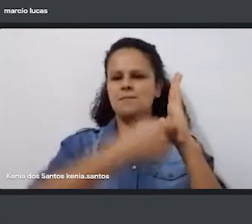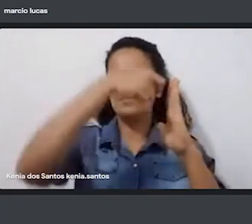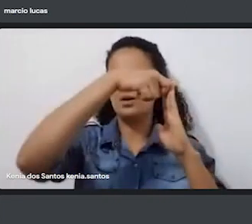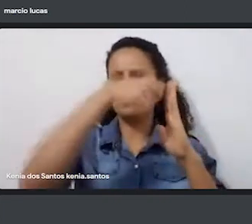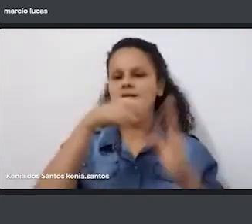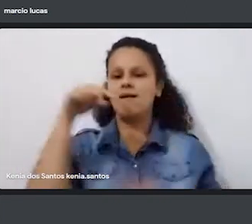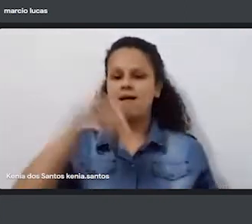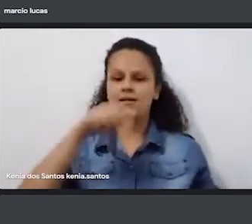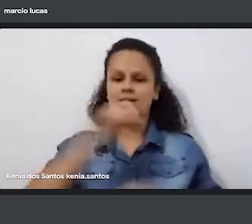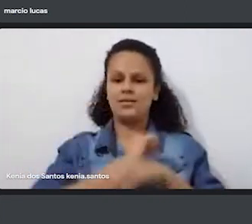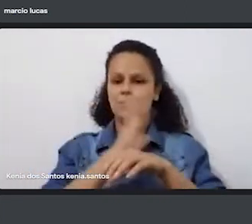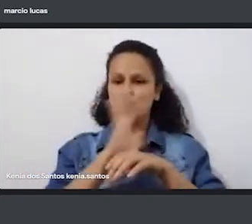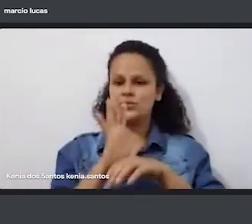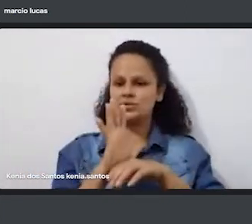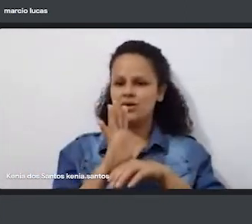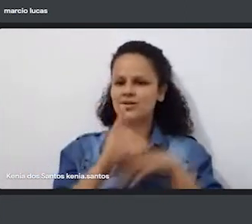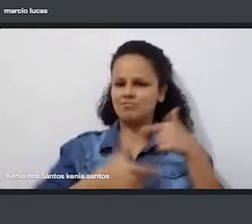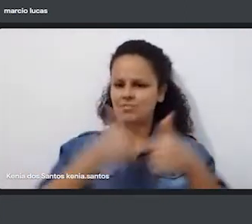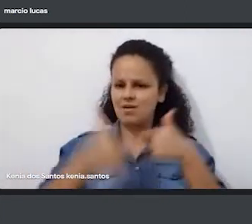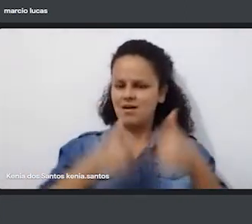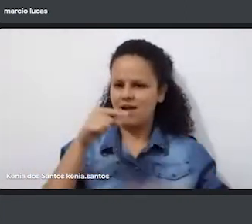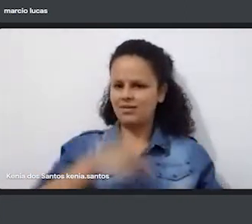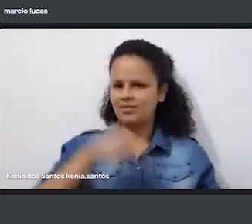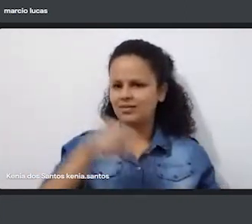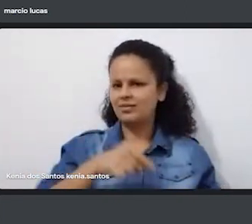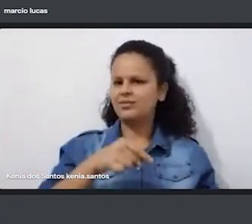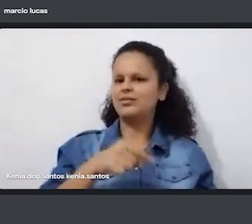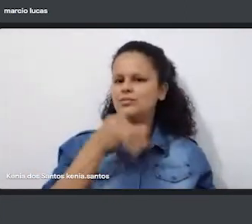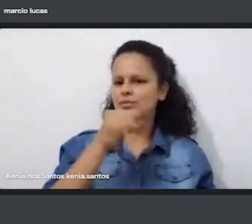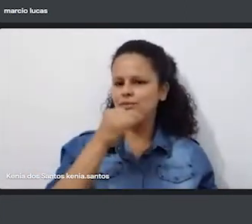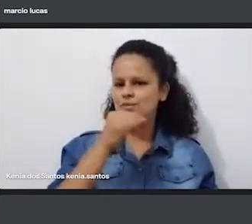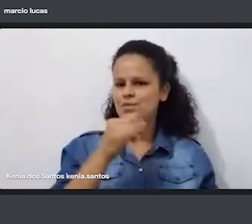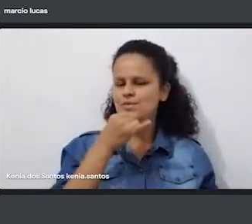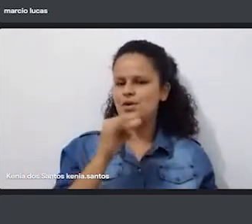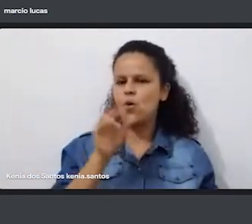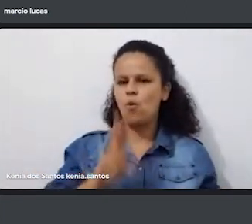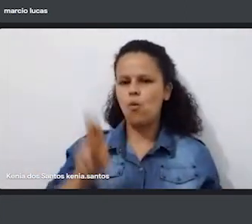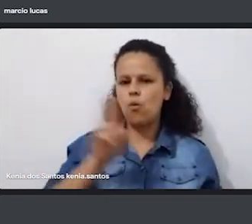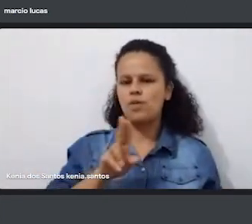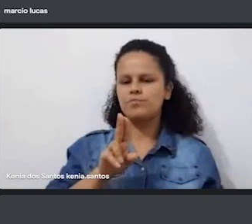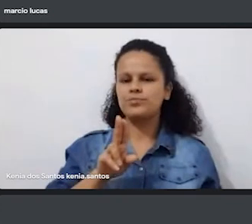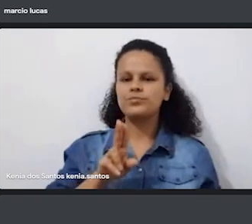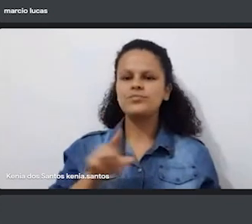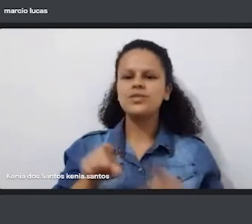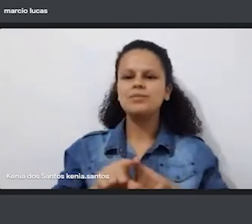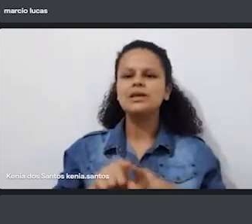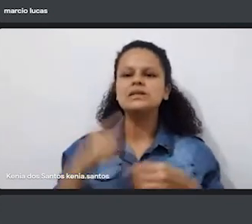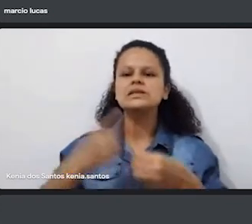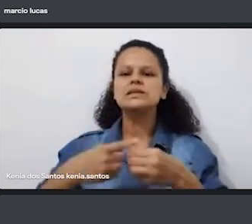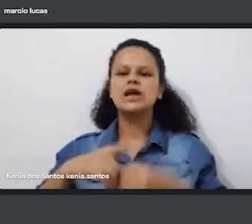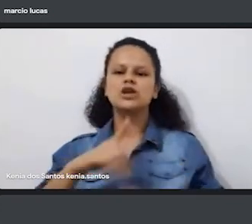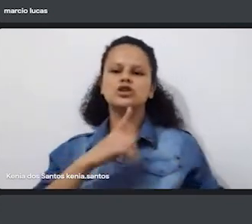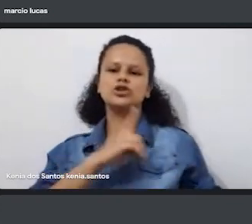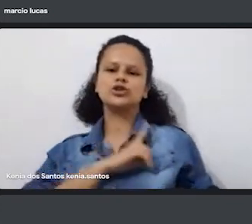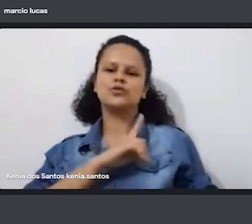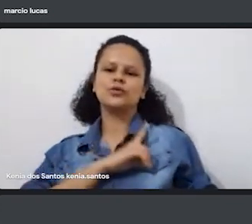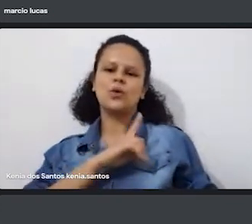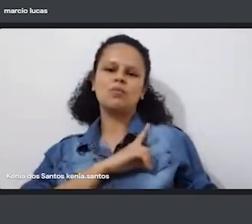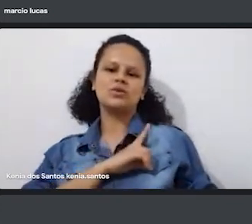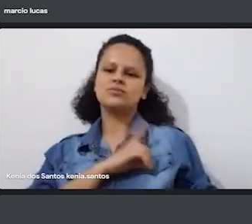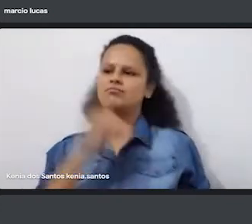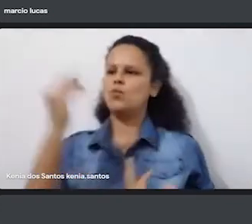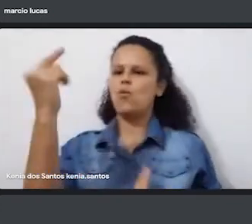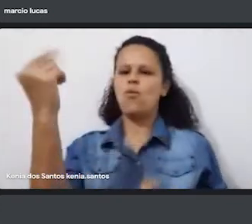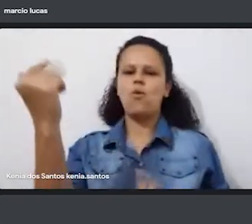Claros executam a ligação de unidade consumidora, lá em Divinópolis segue o mesmo